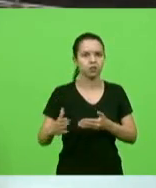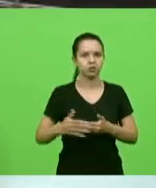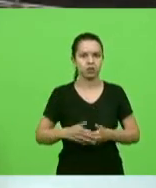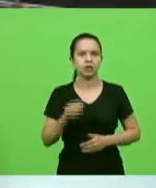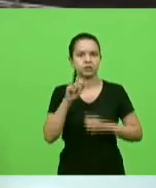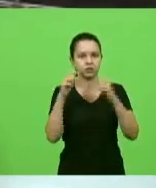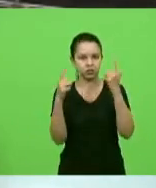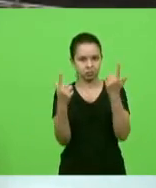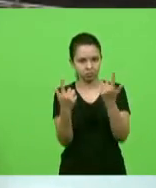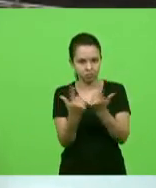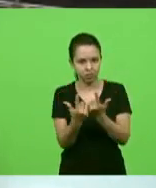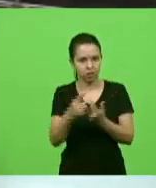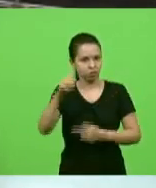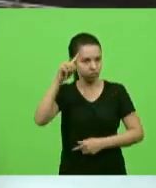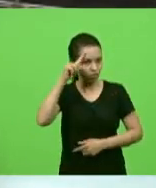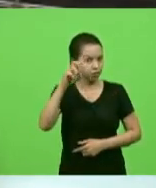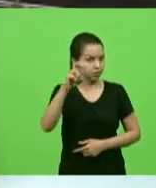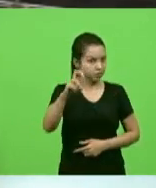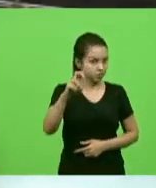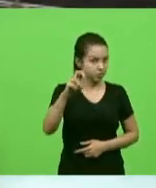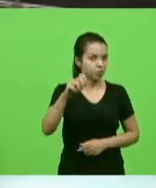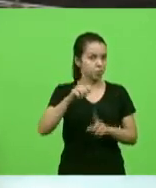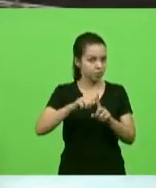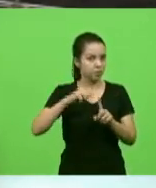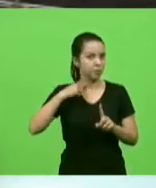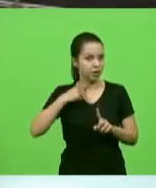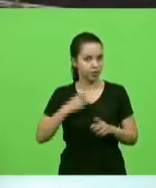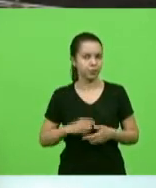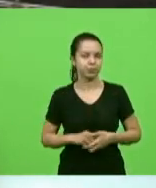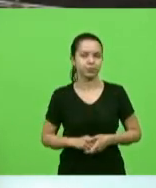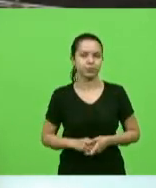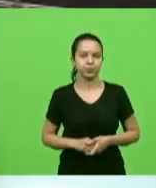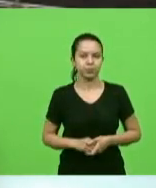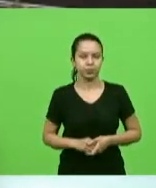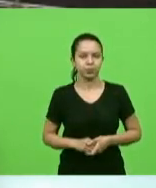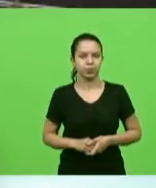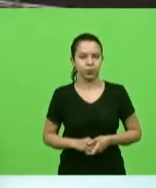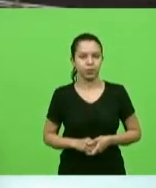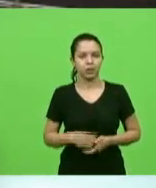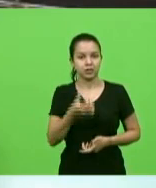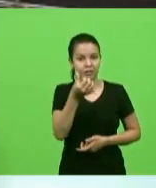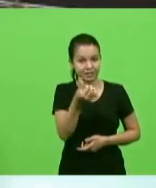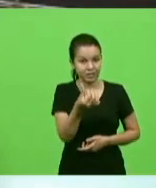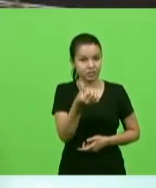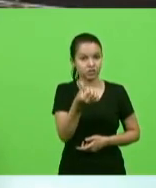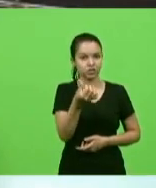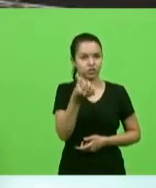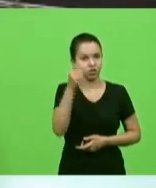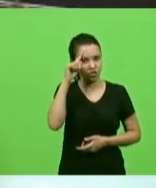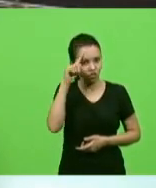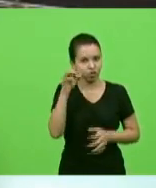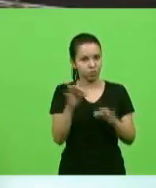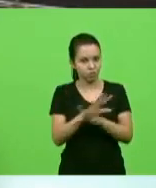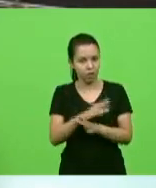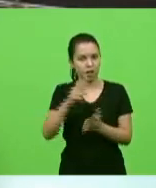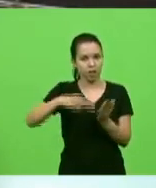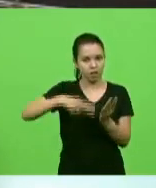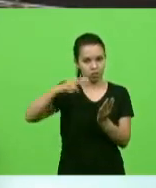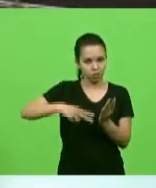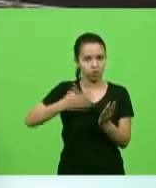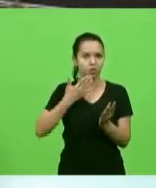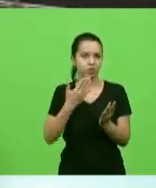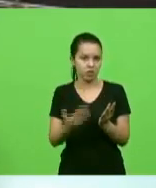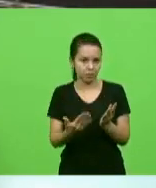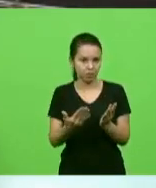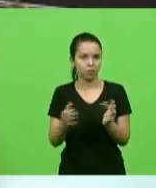na Assembleia Legislativa no dia cinco de Maio apenas seis dias após sua leitura a leitura